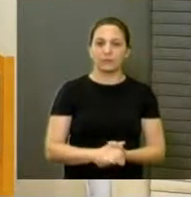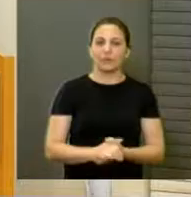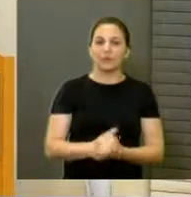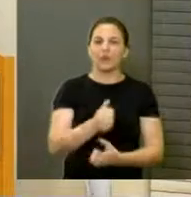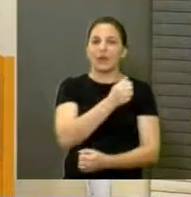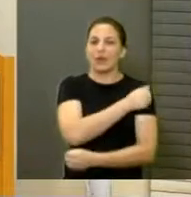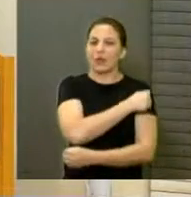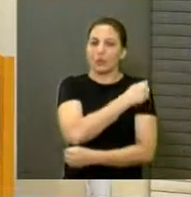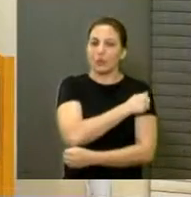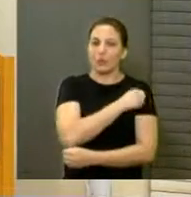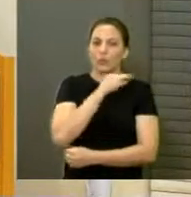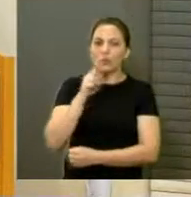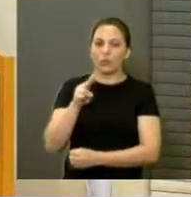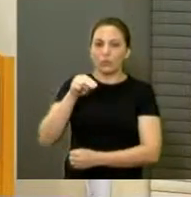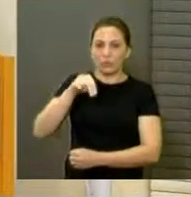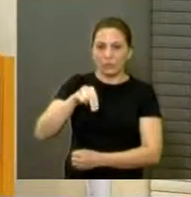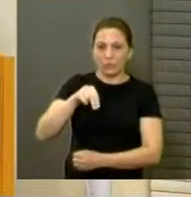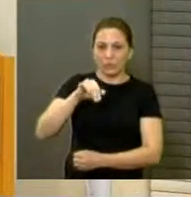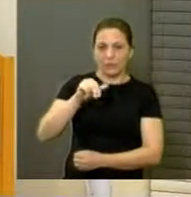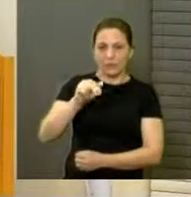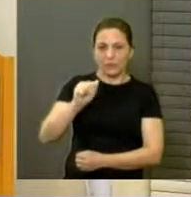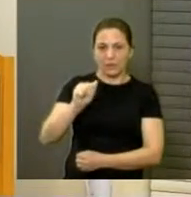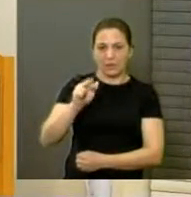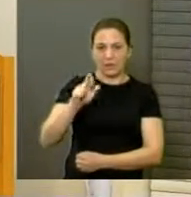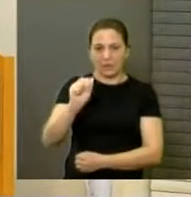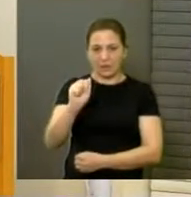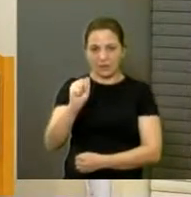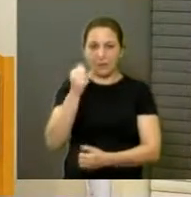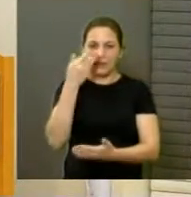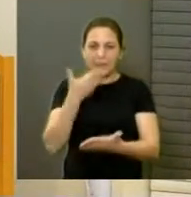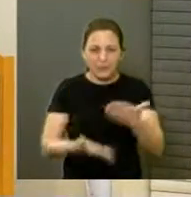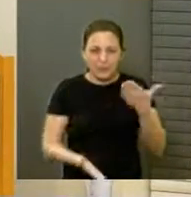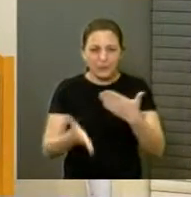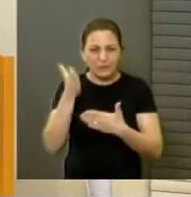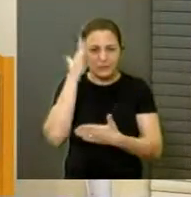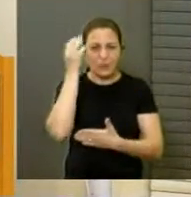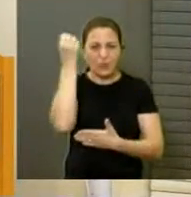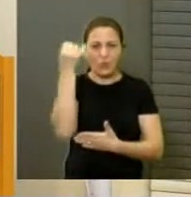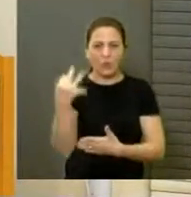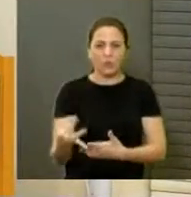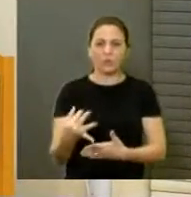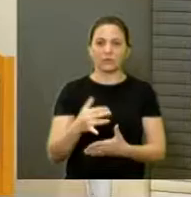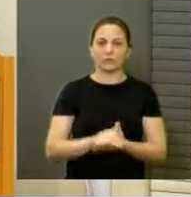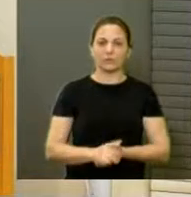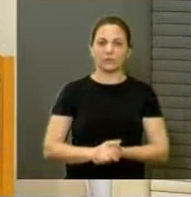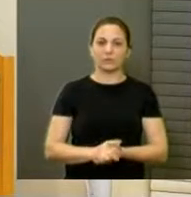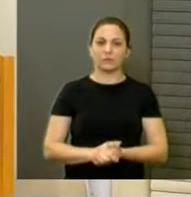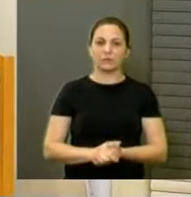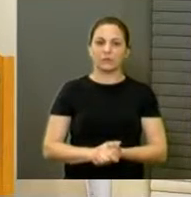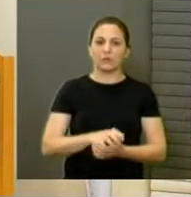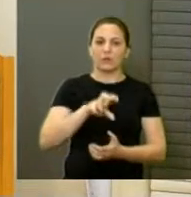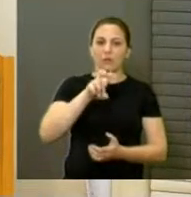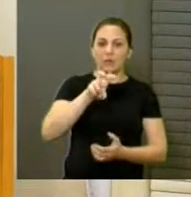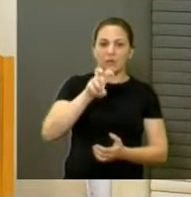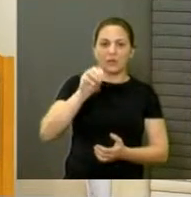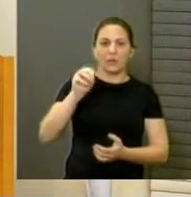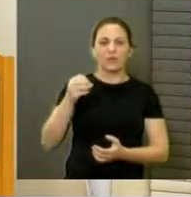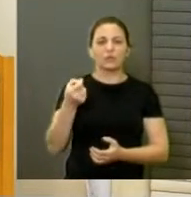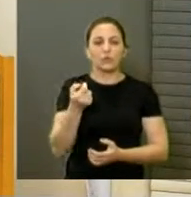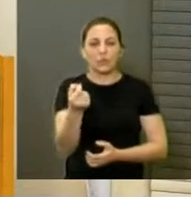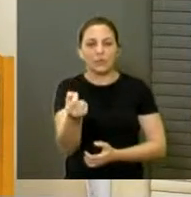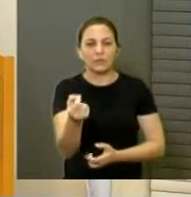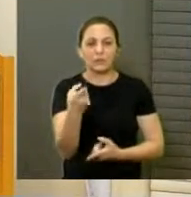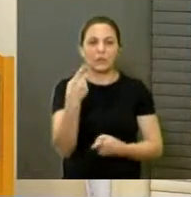estudantes a Uniara perdeu? A Uniara, não estou dizendo. O senhor sabe quantos, Bochechinha? Não, mas eu sei que perdeu bastante. Quase 500. Por